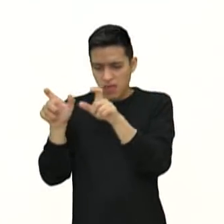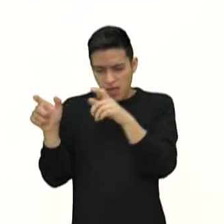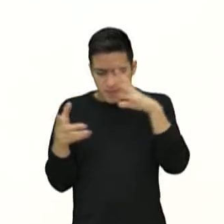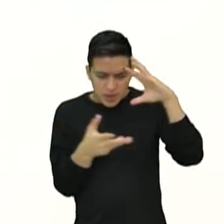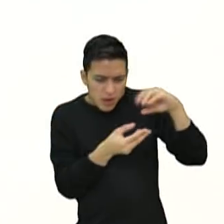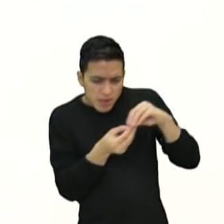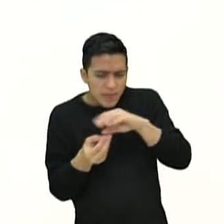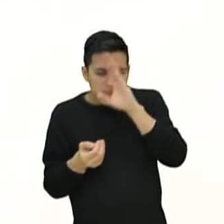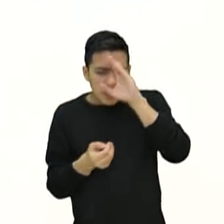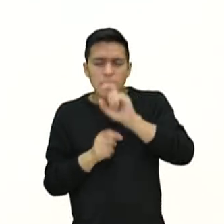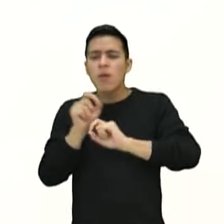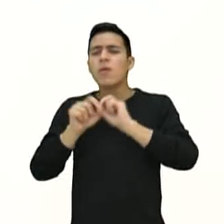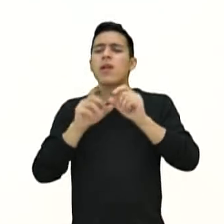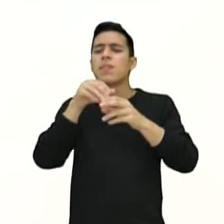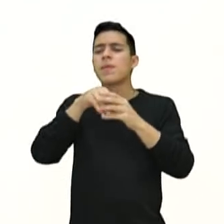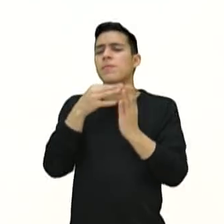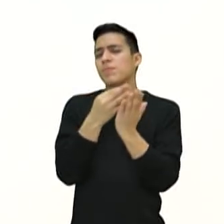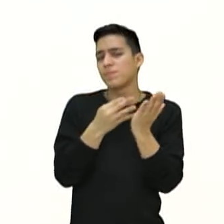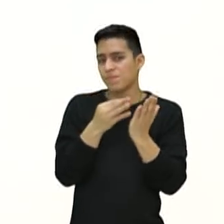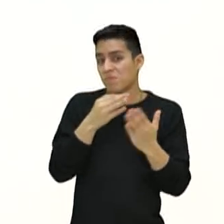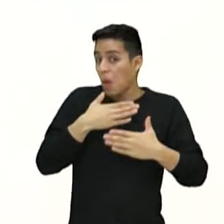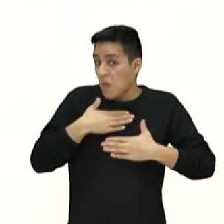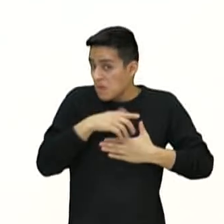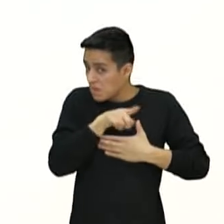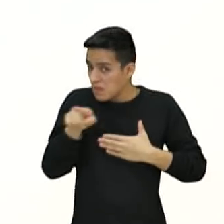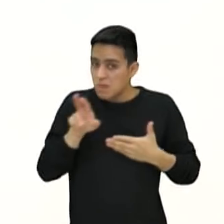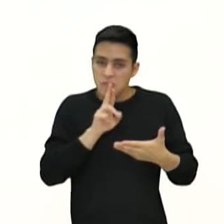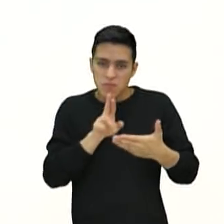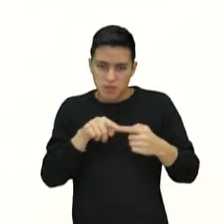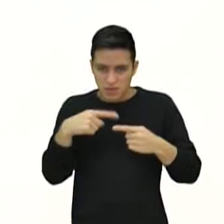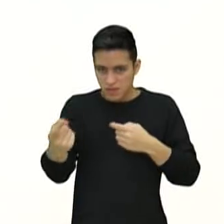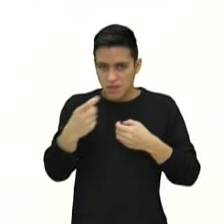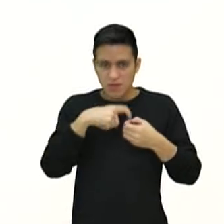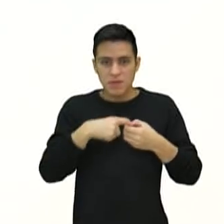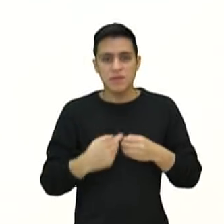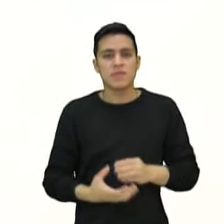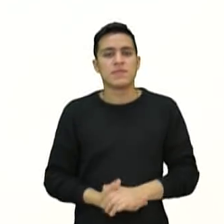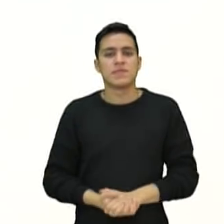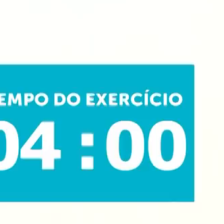ideia principal? Gostaria de que vocês respondessem, daqui a pouco a gente volta.